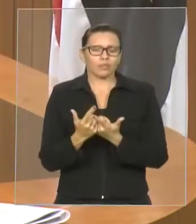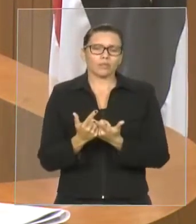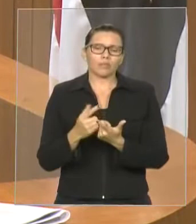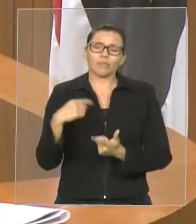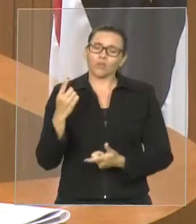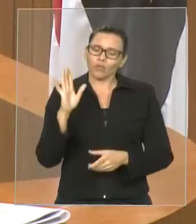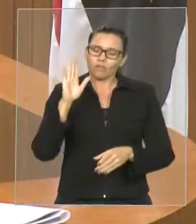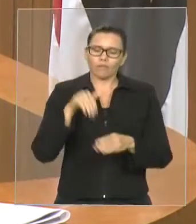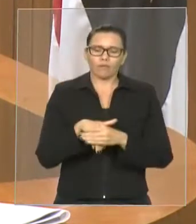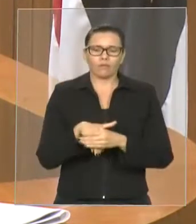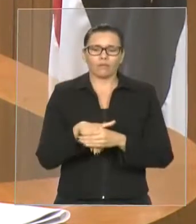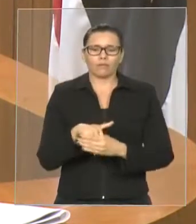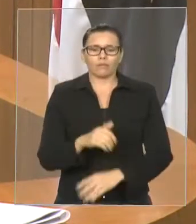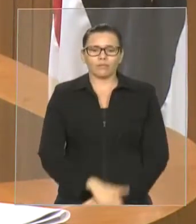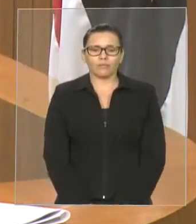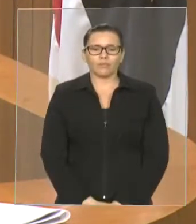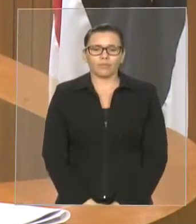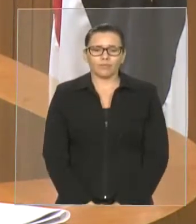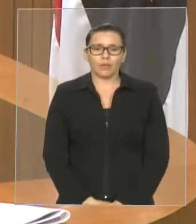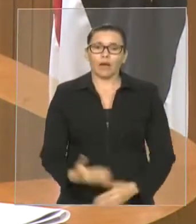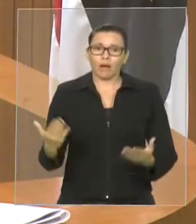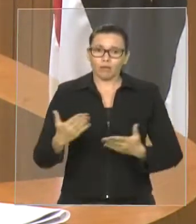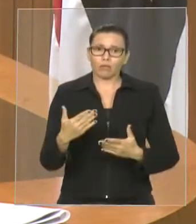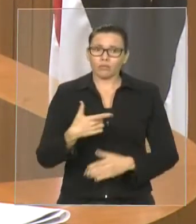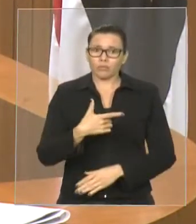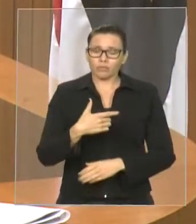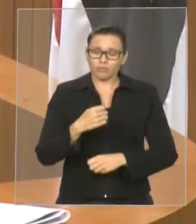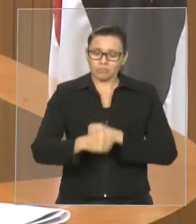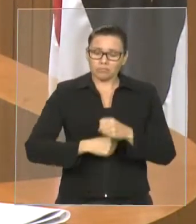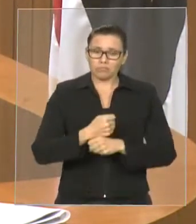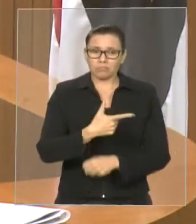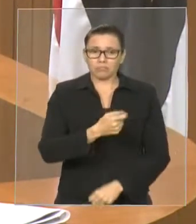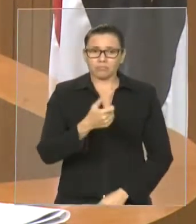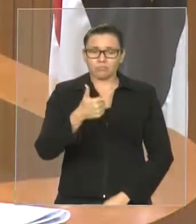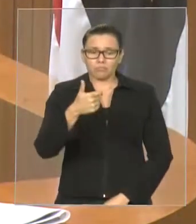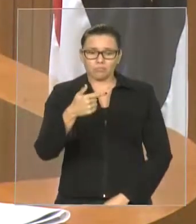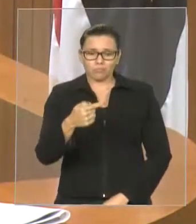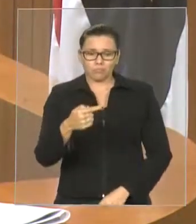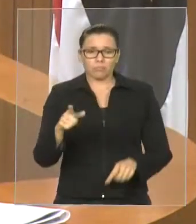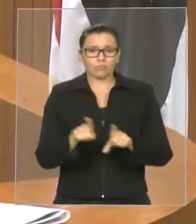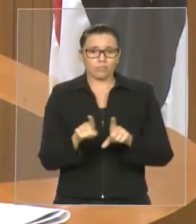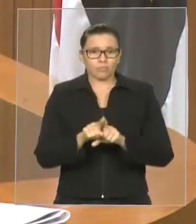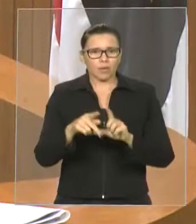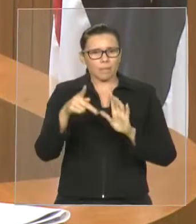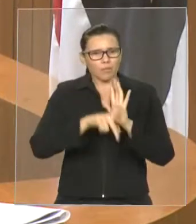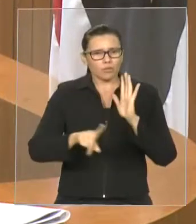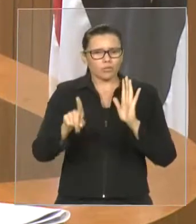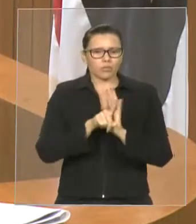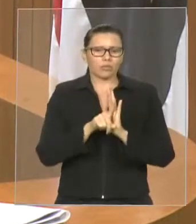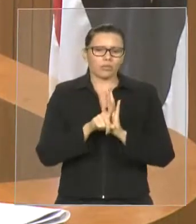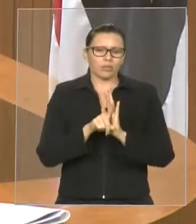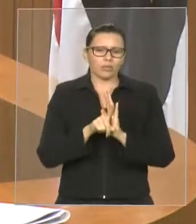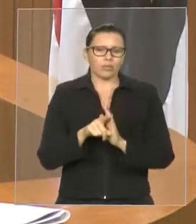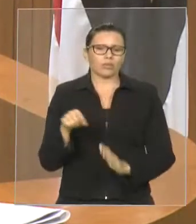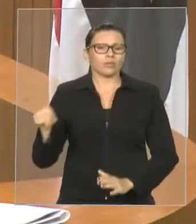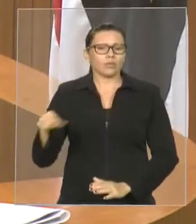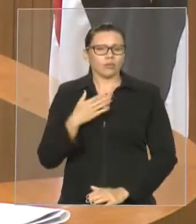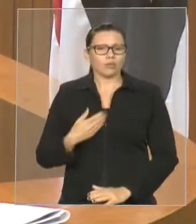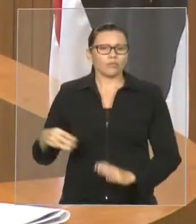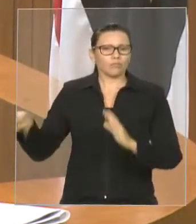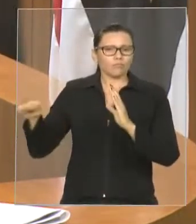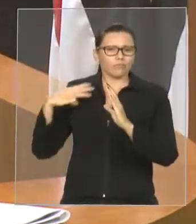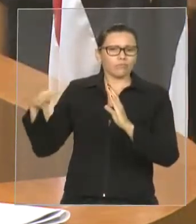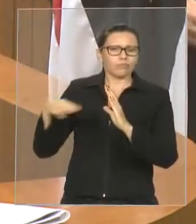aí solicitei também o número de projetos de leis que foram encaminhados pelo Poder Executivo este